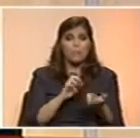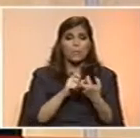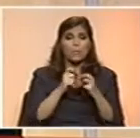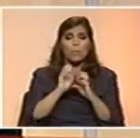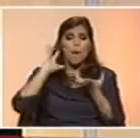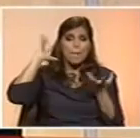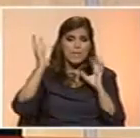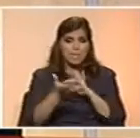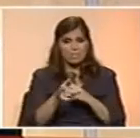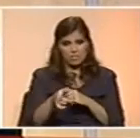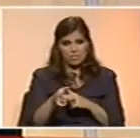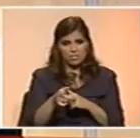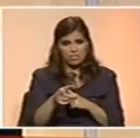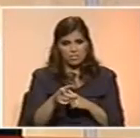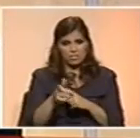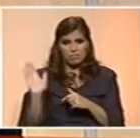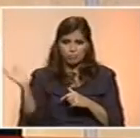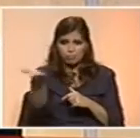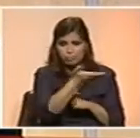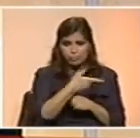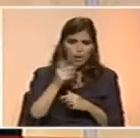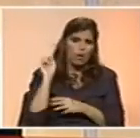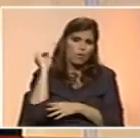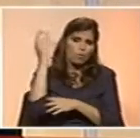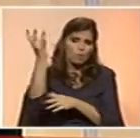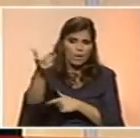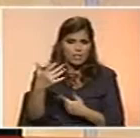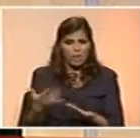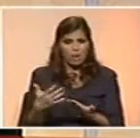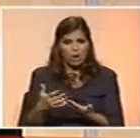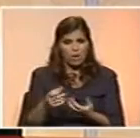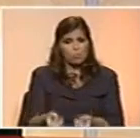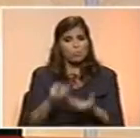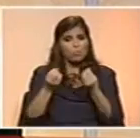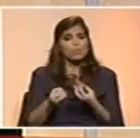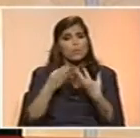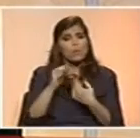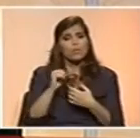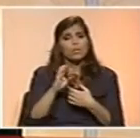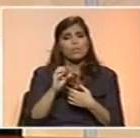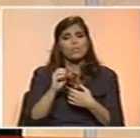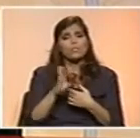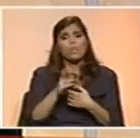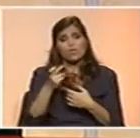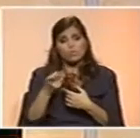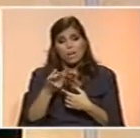do desmatamento que é feito nas florestas tropicais atualmente é para produção de soja, não para consumo humano,